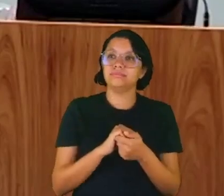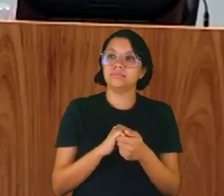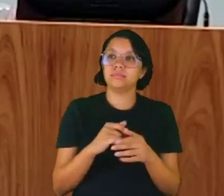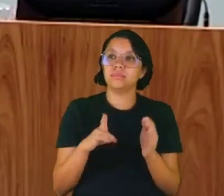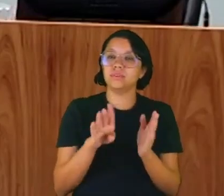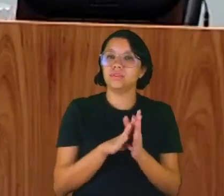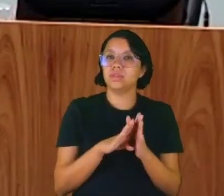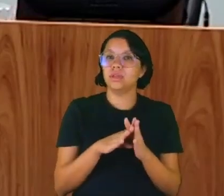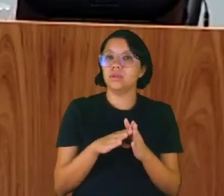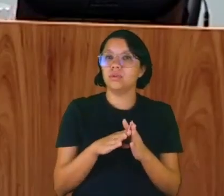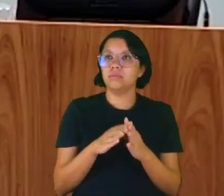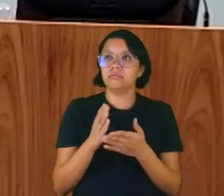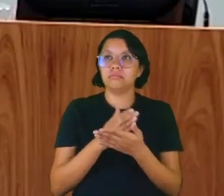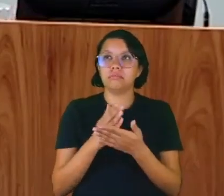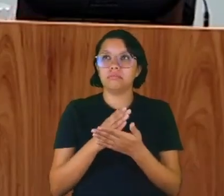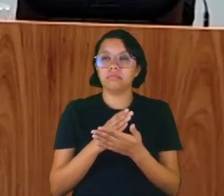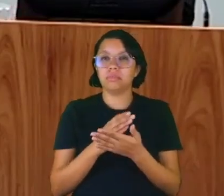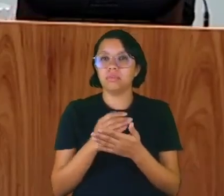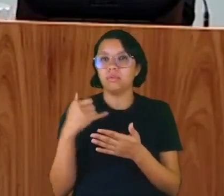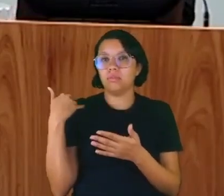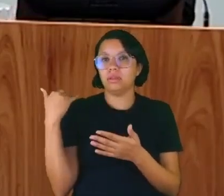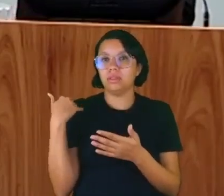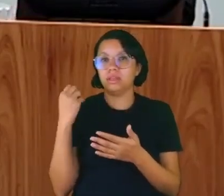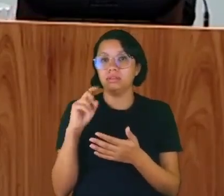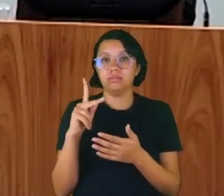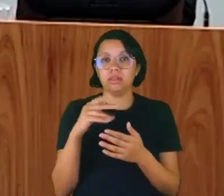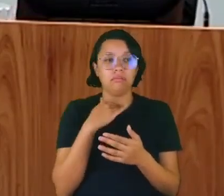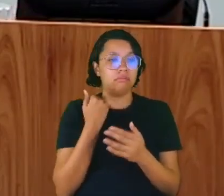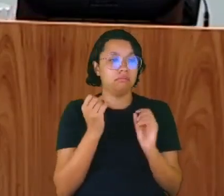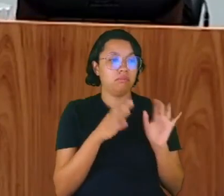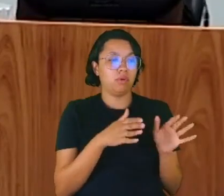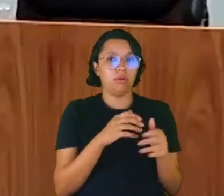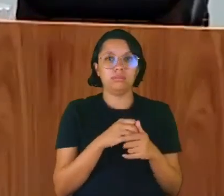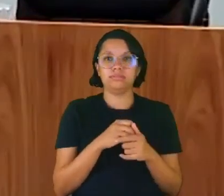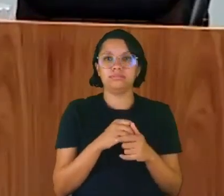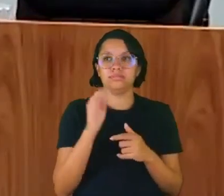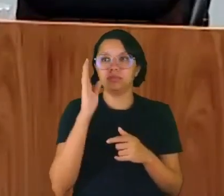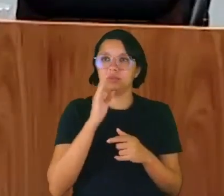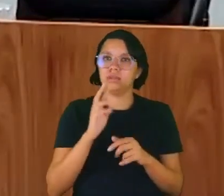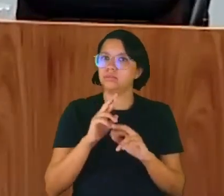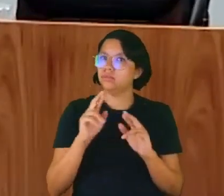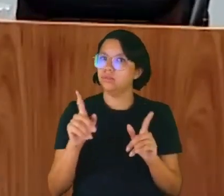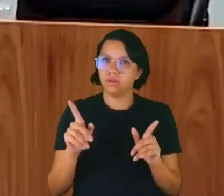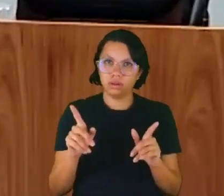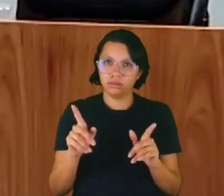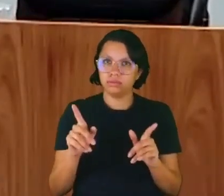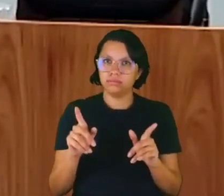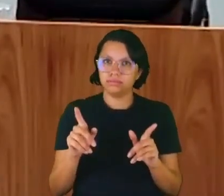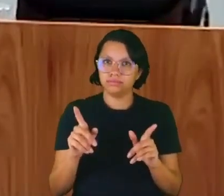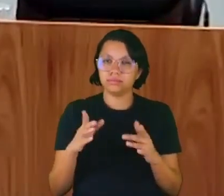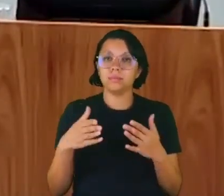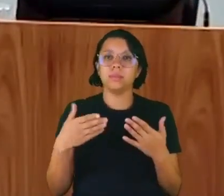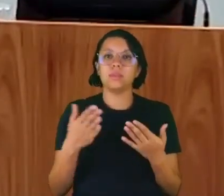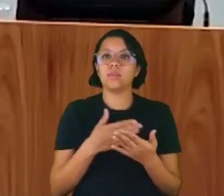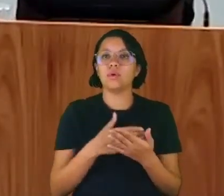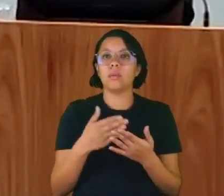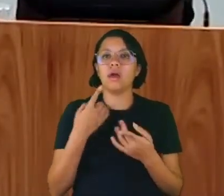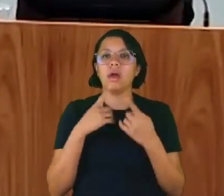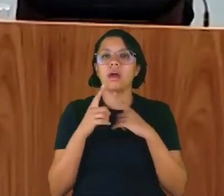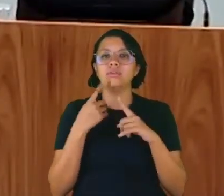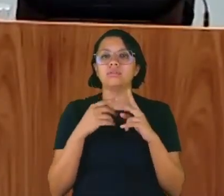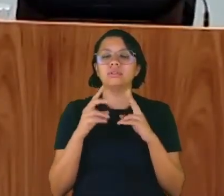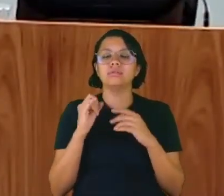uma certa idade, está doente, morra. O Brasil é diferente, né? Quando começou aquela